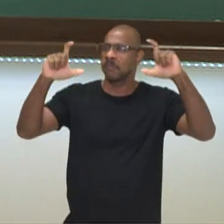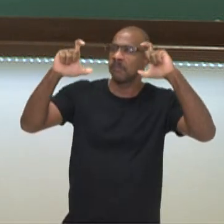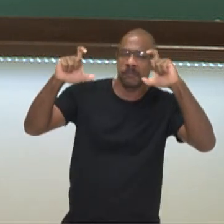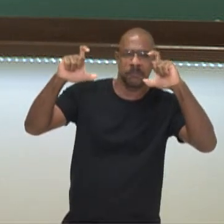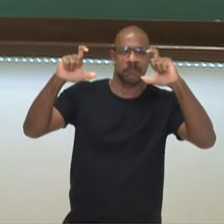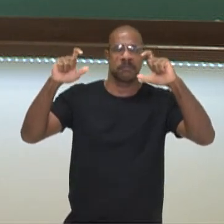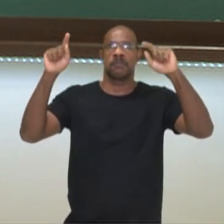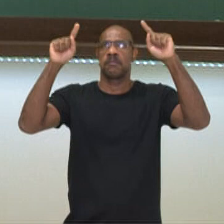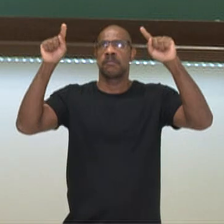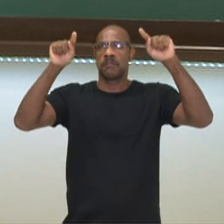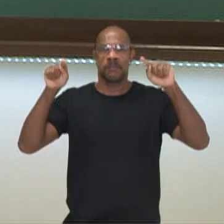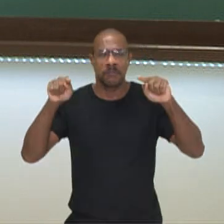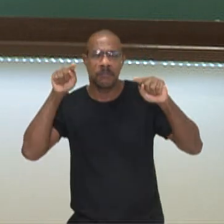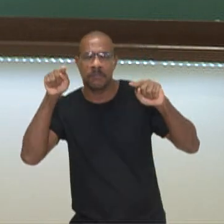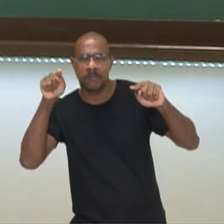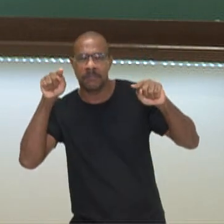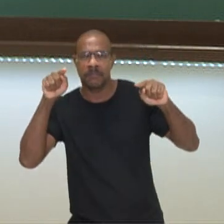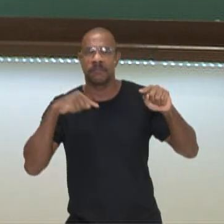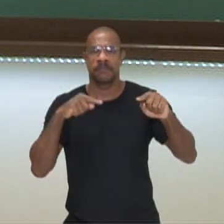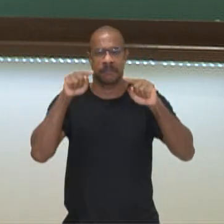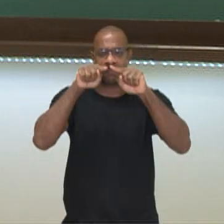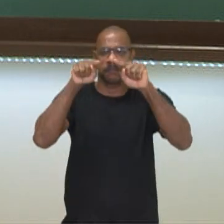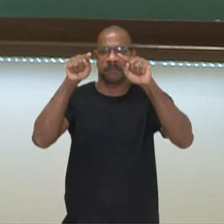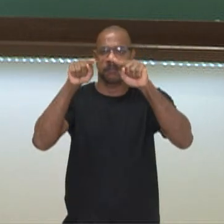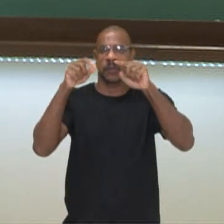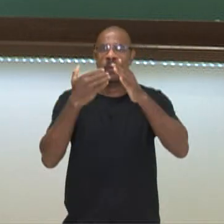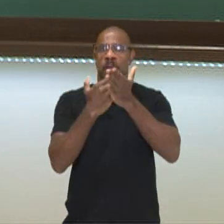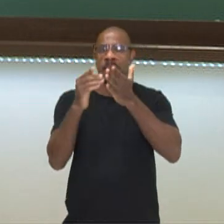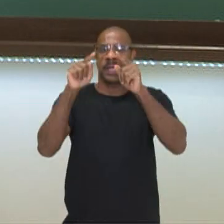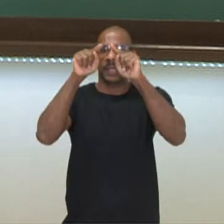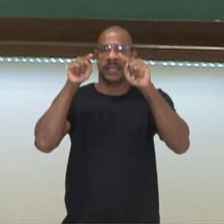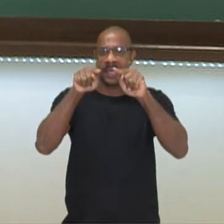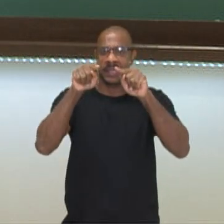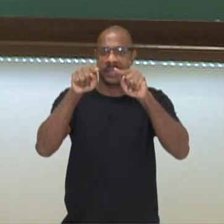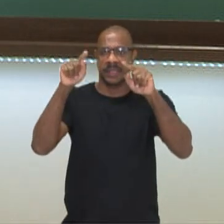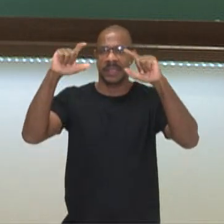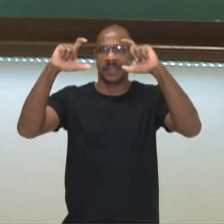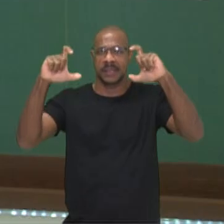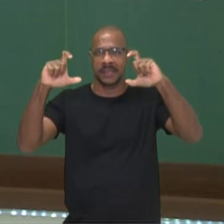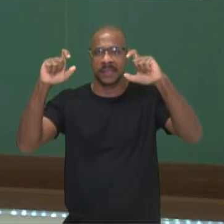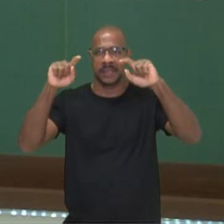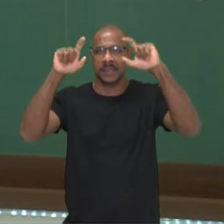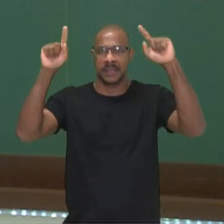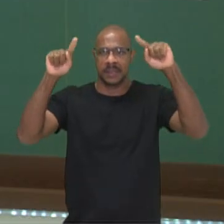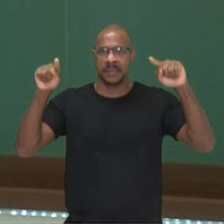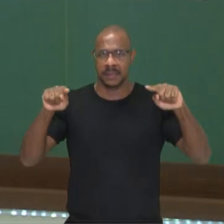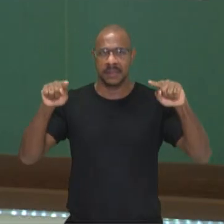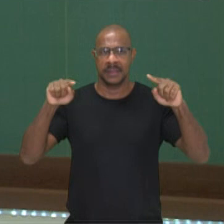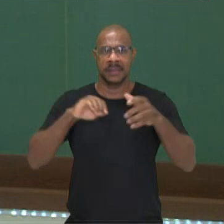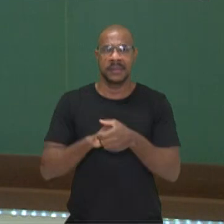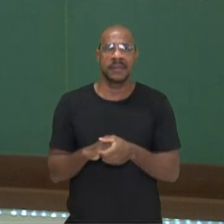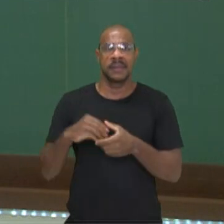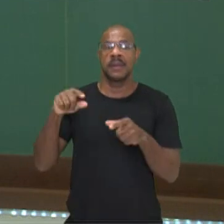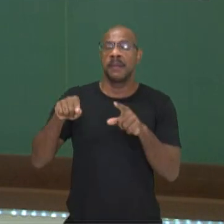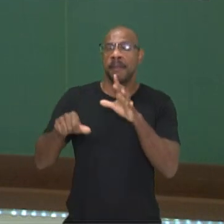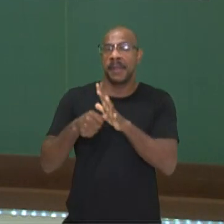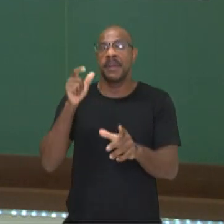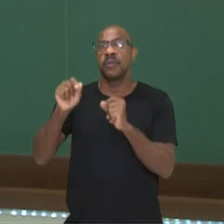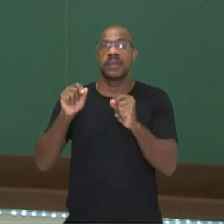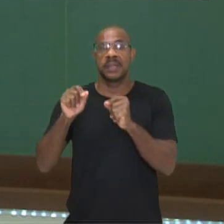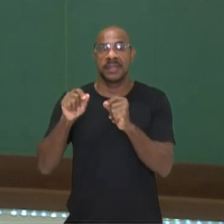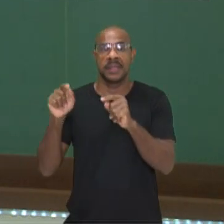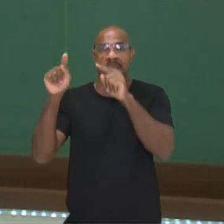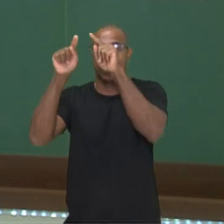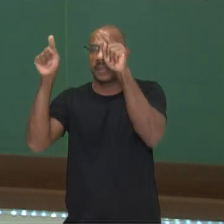envolvidas, eu vou resolver como se fosse de dentro para fora. Então, eu consigo chegar à conclusão de que eu vou resolver primeiro